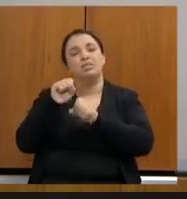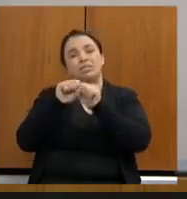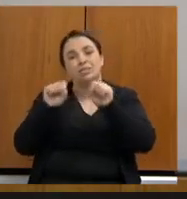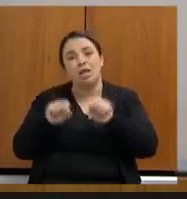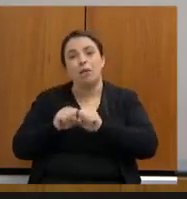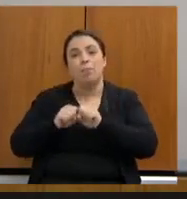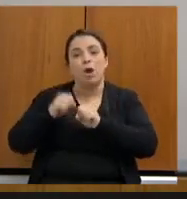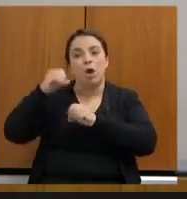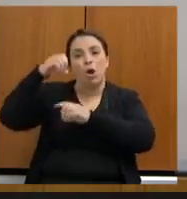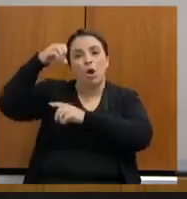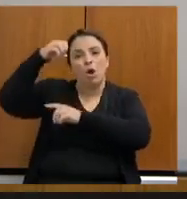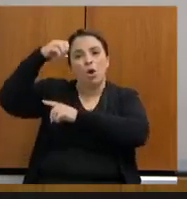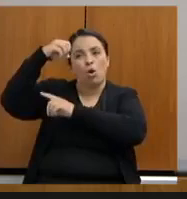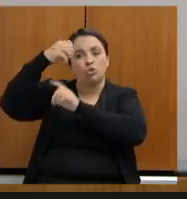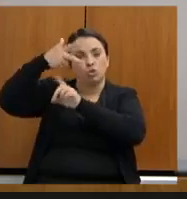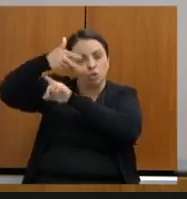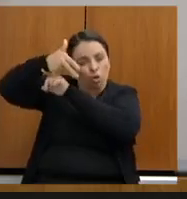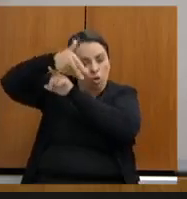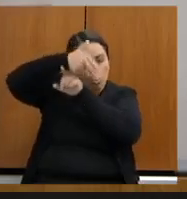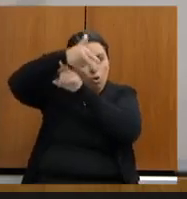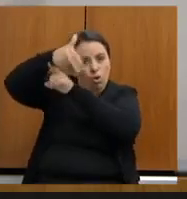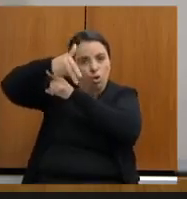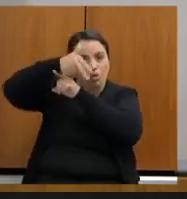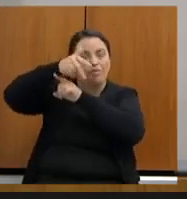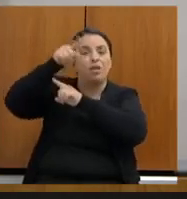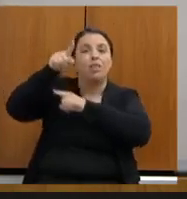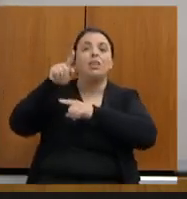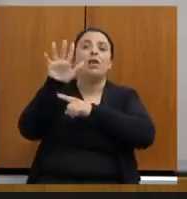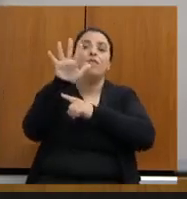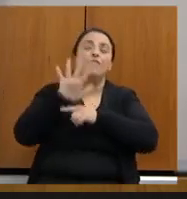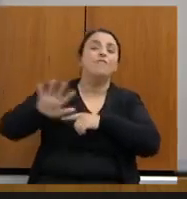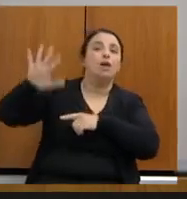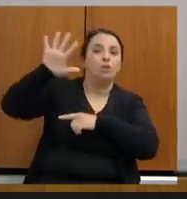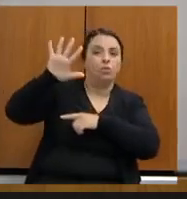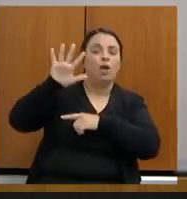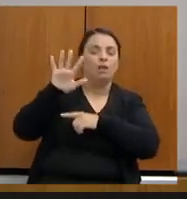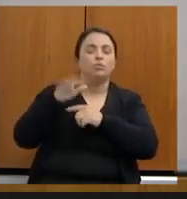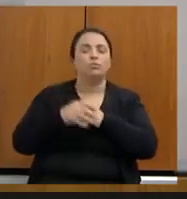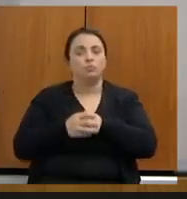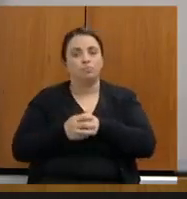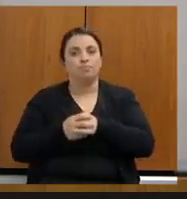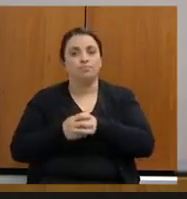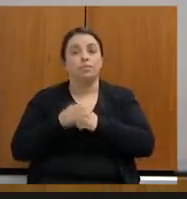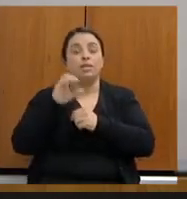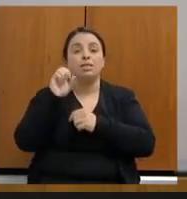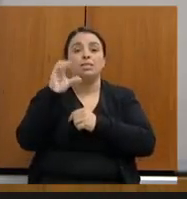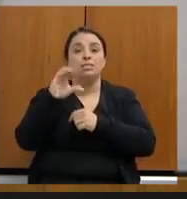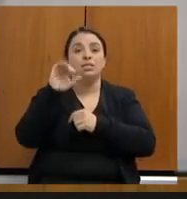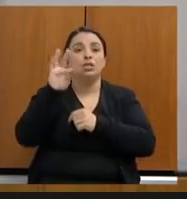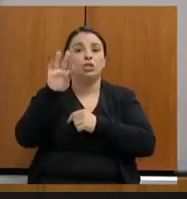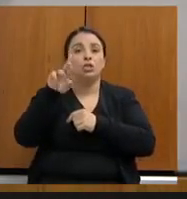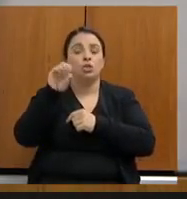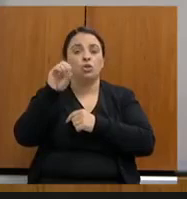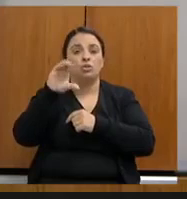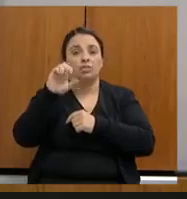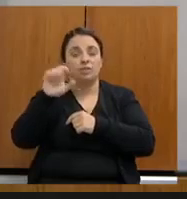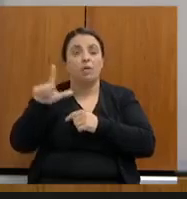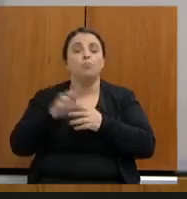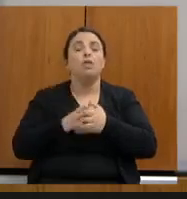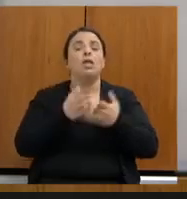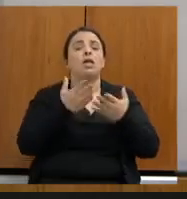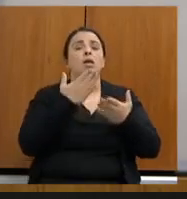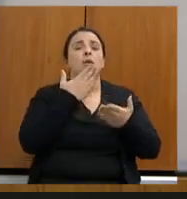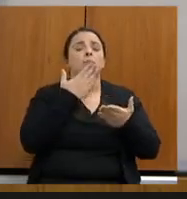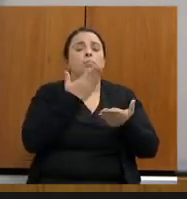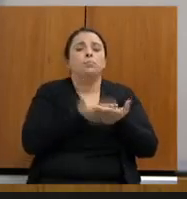do Vale do Aço é que alimento Deputado celinho do sinttrocel seja encaminhada ao secretário está justiça e segurança por pedir informações ao segundo